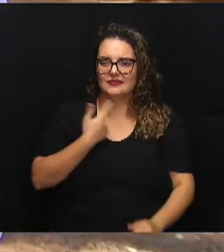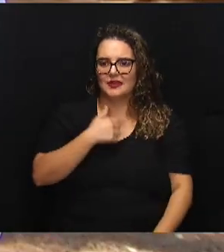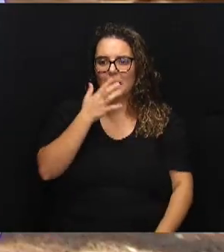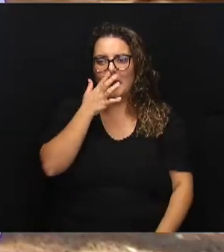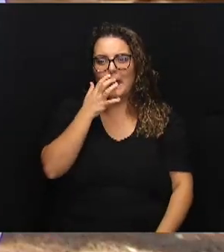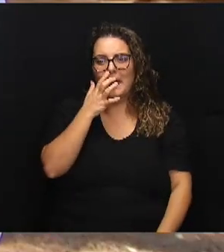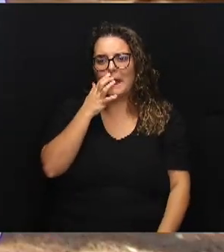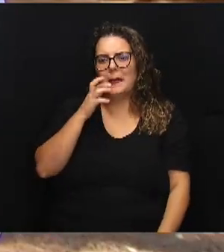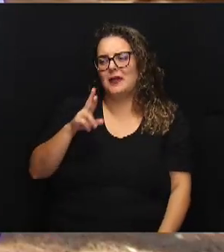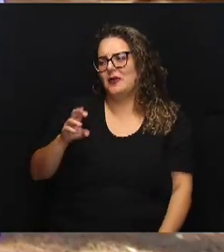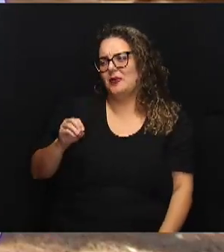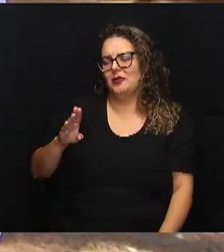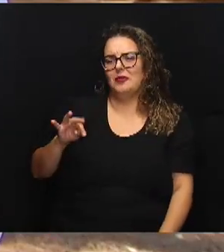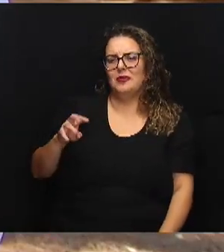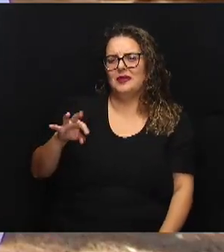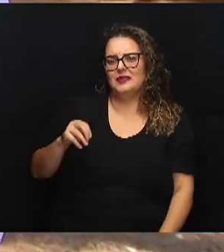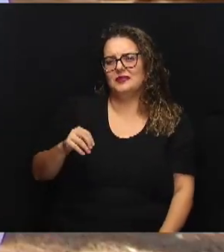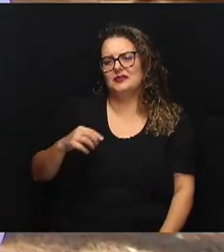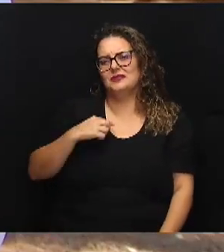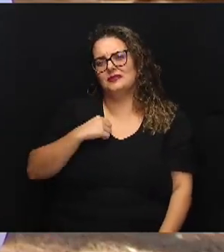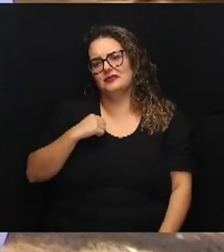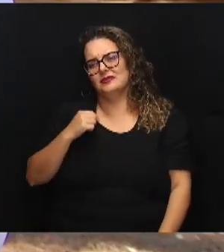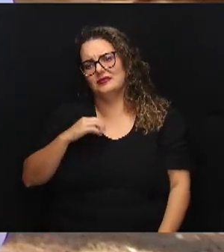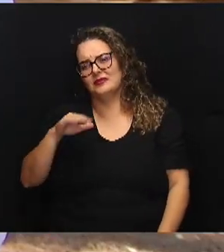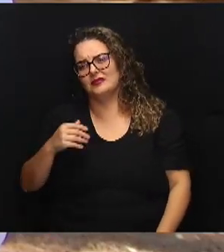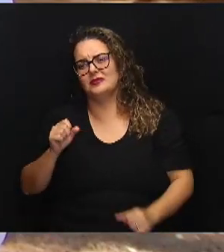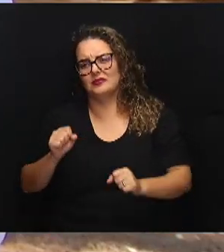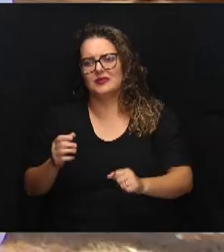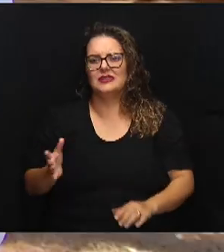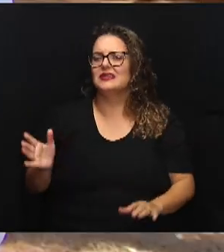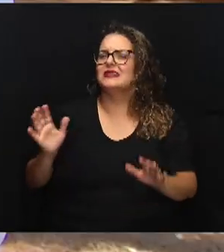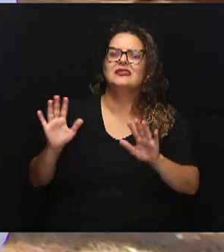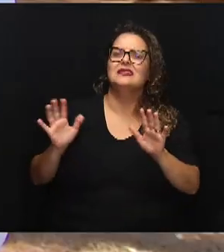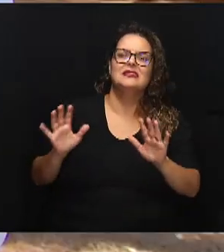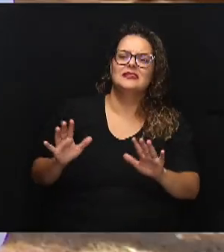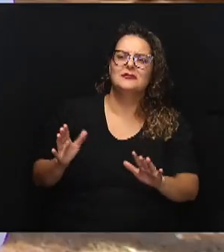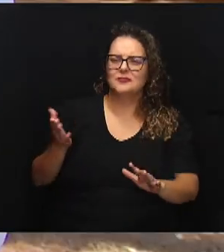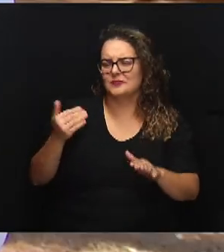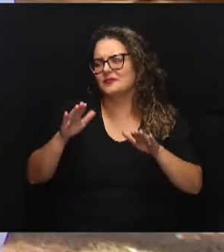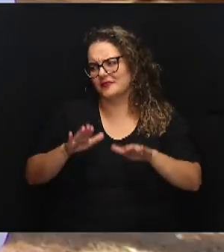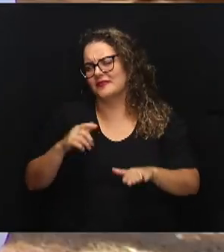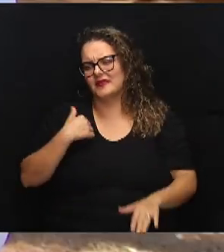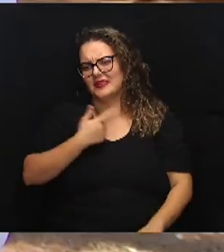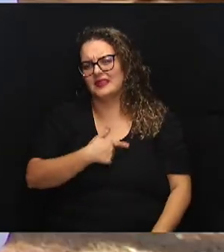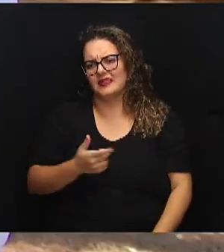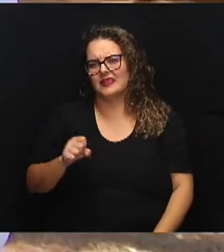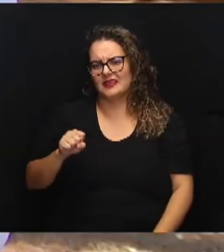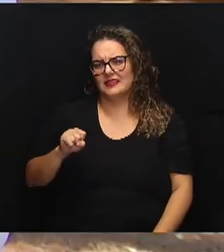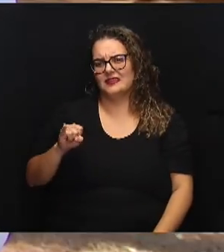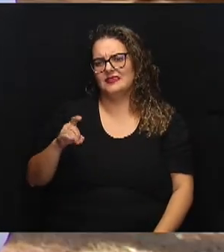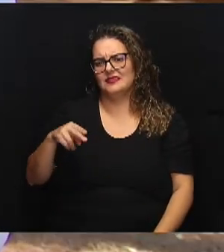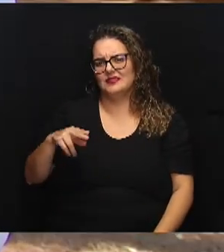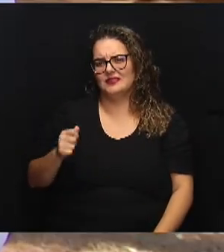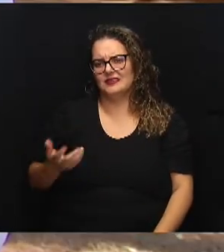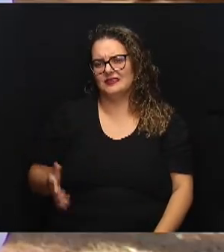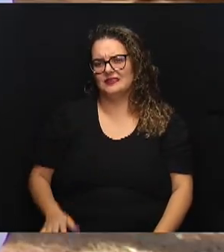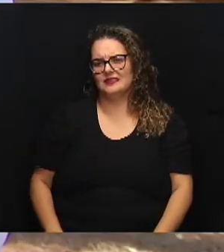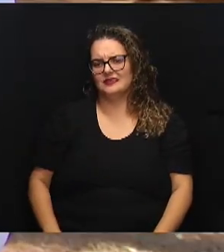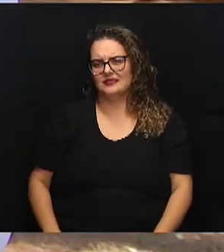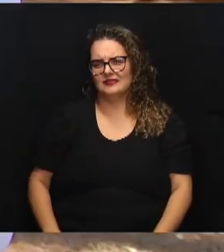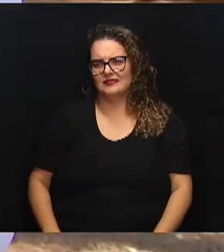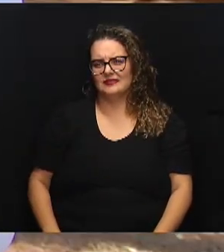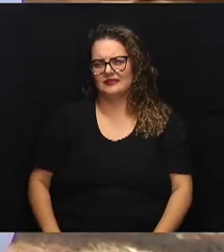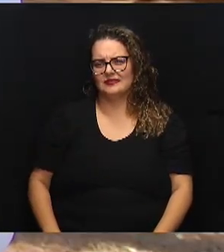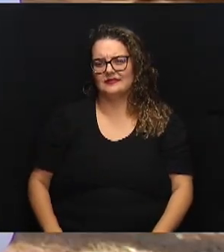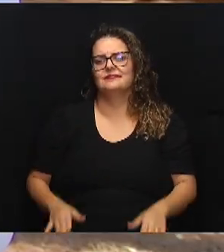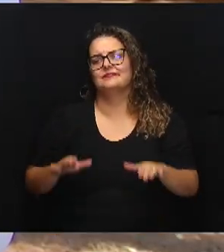falei, Robertinho, eu venho fazer um voluntariado quando eu posso, quando eu puder. Não, fica com a gente, Sidna. Aí acabou que eu falei,